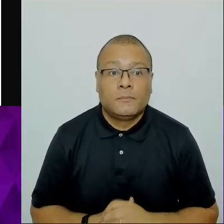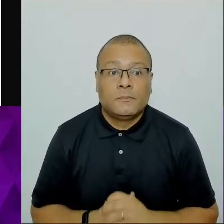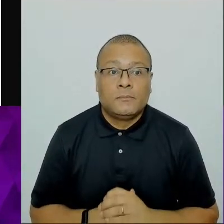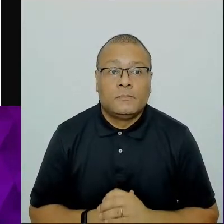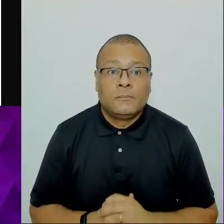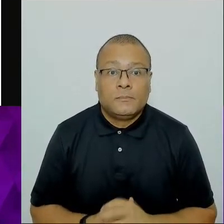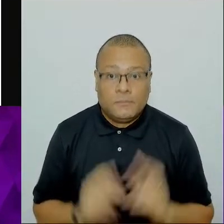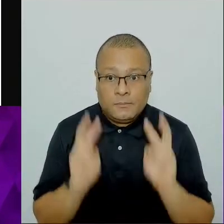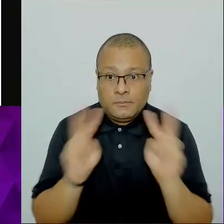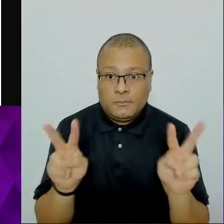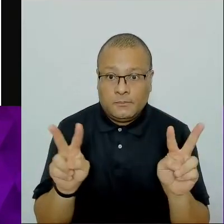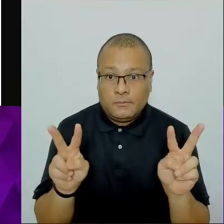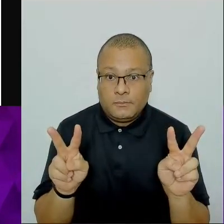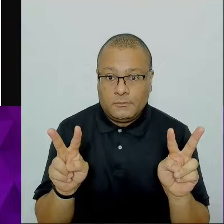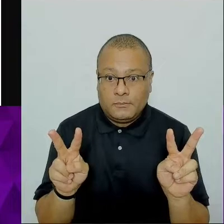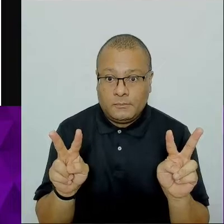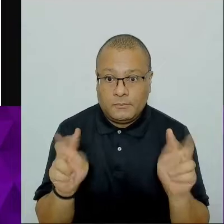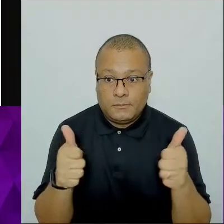Vendo uma tela aí, Mônica?